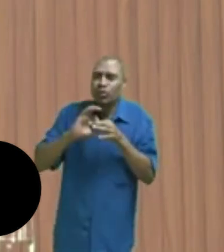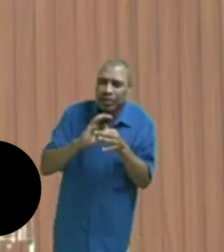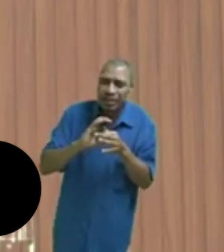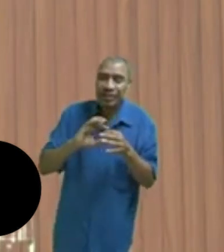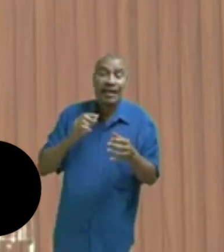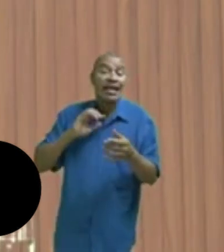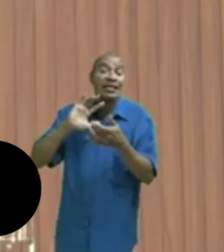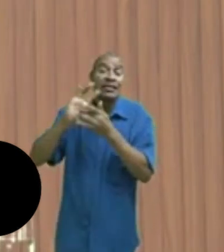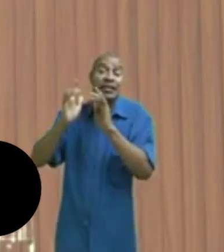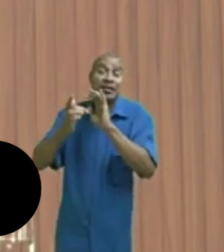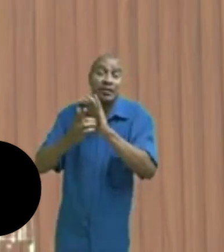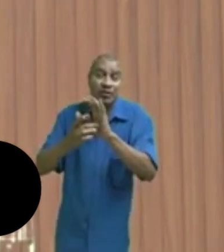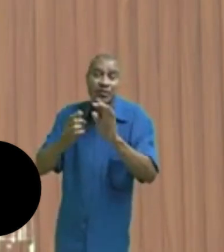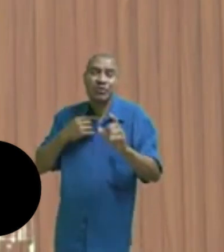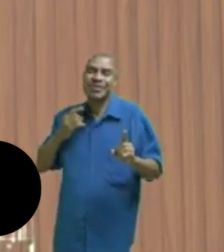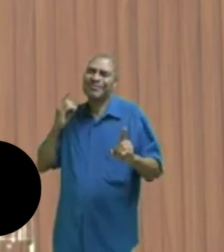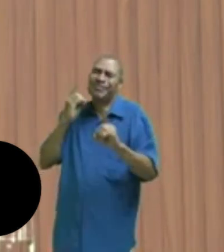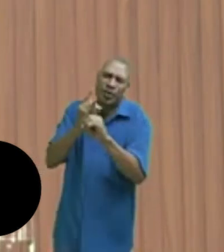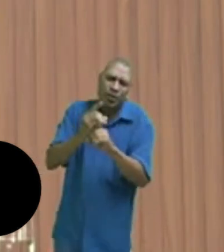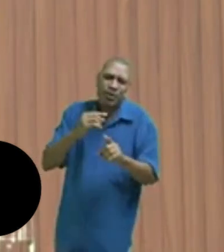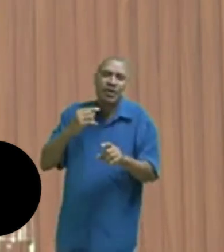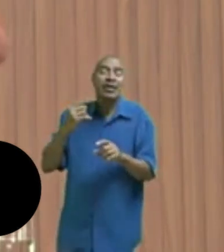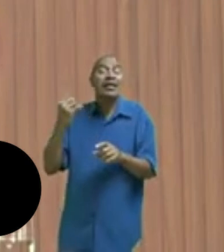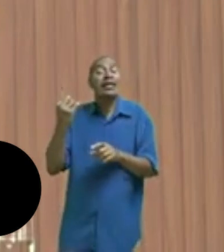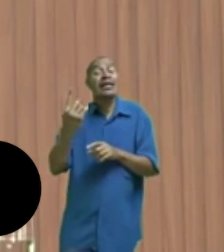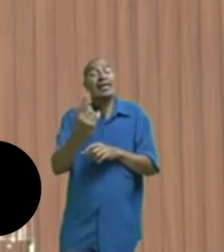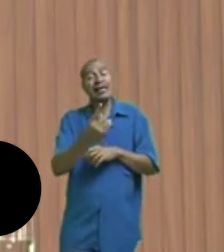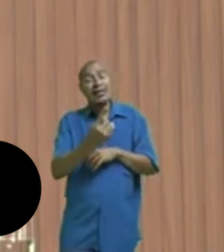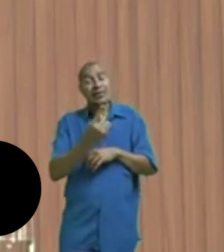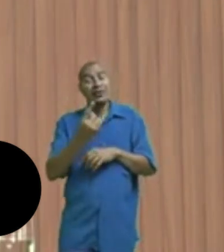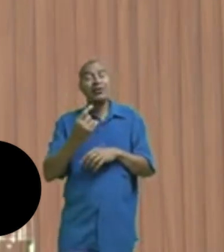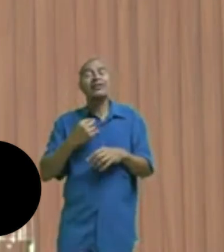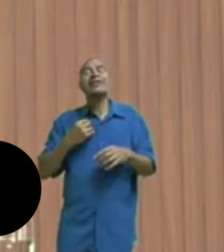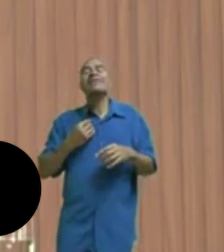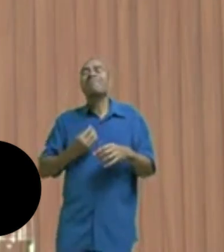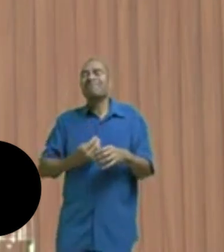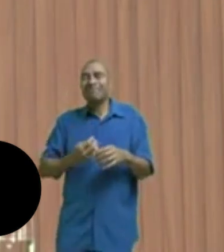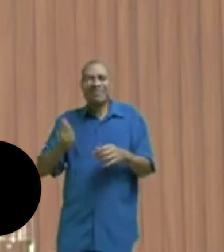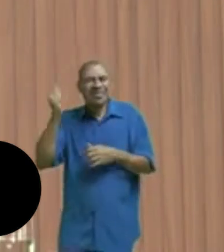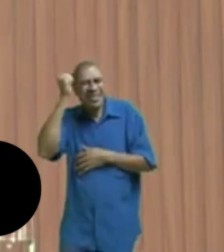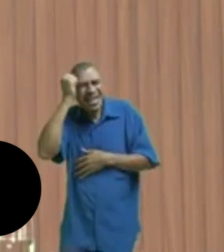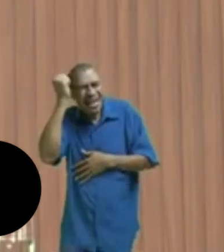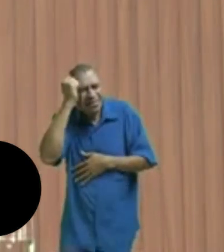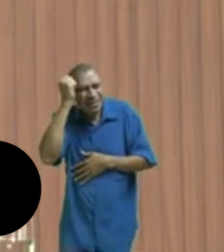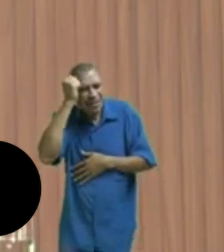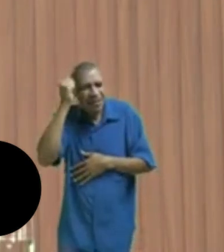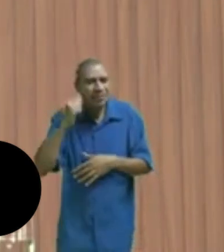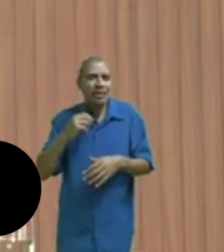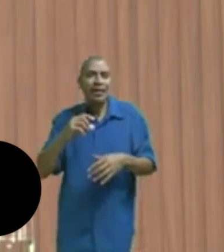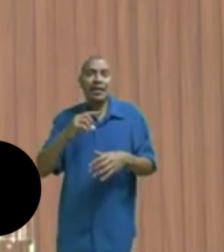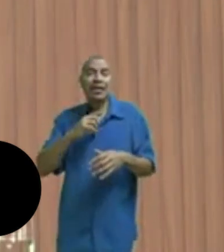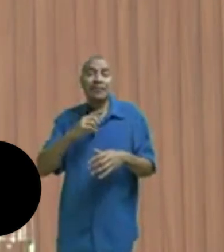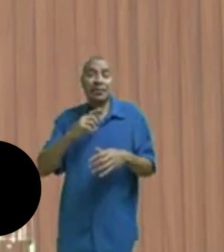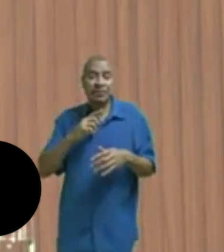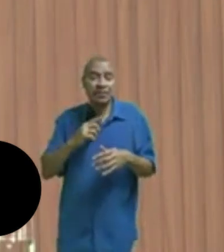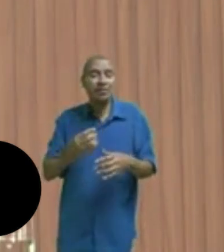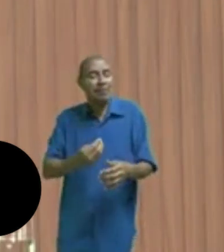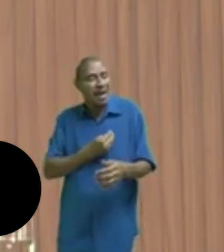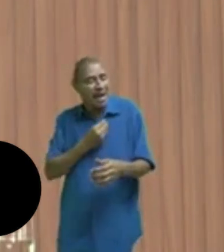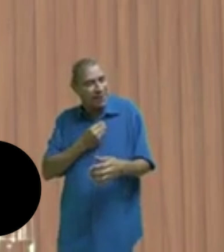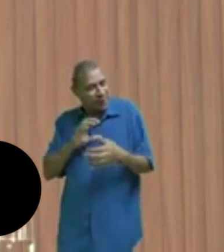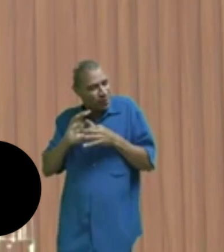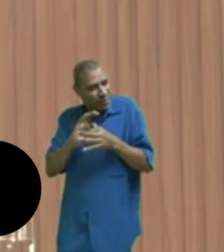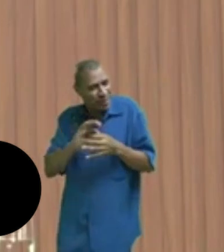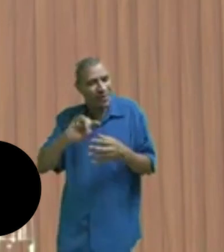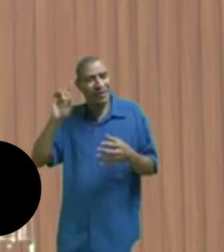Foi Cristo que nos encontrou. E por causa disso nós nascemos de novo. E os que nasceram de novo adoram a Deus em espírito e em